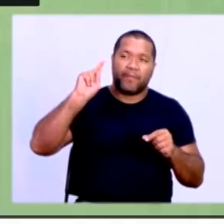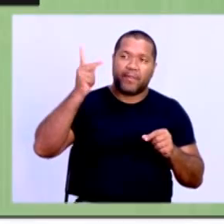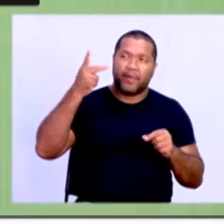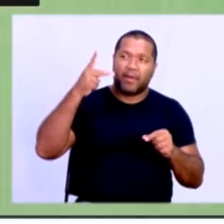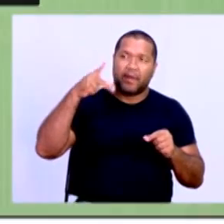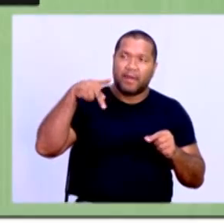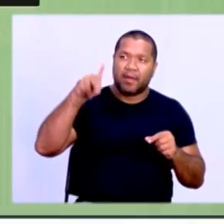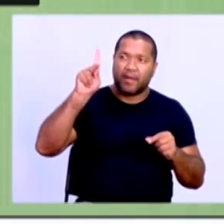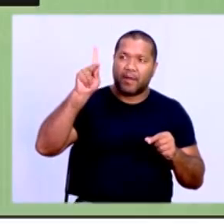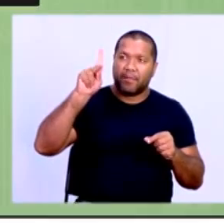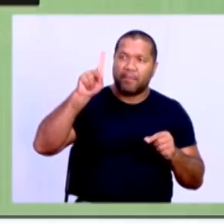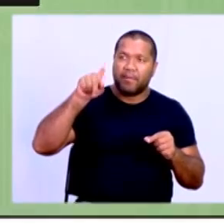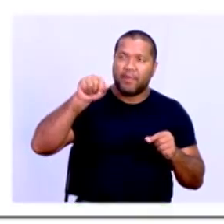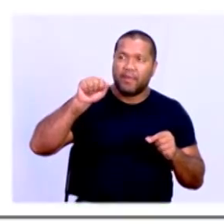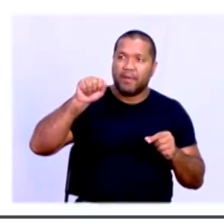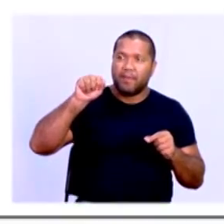para